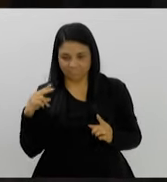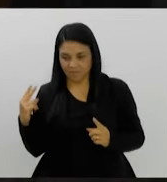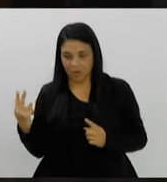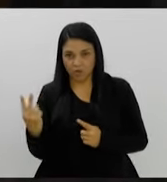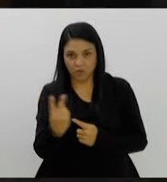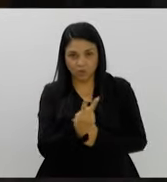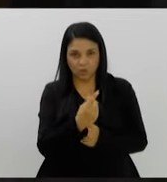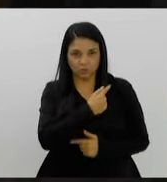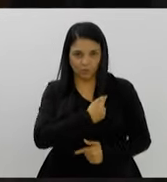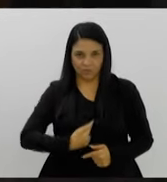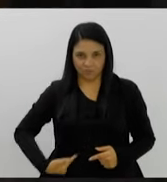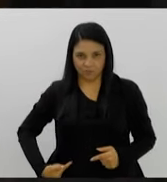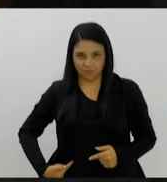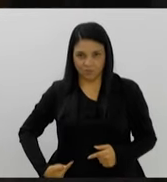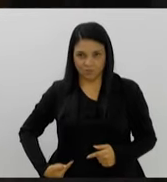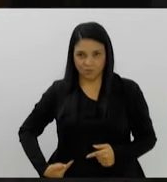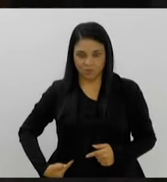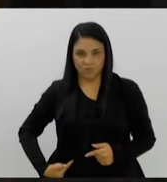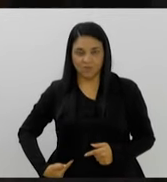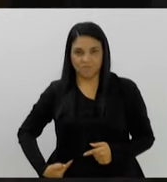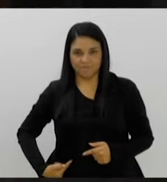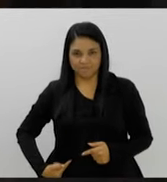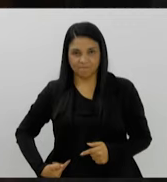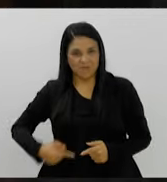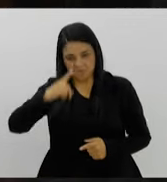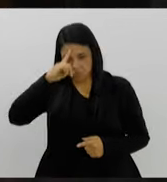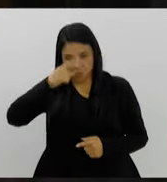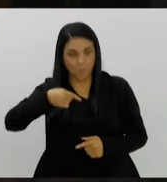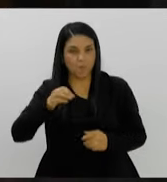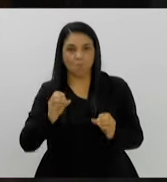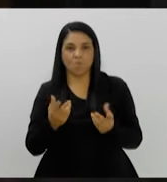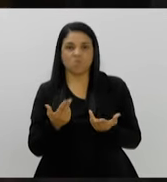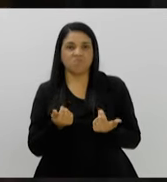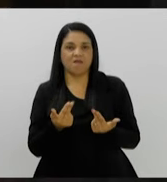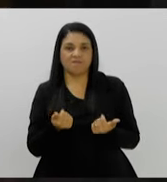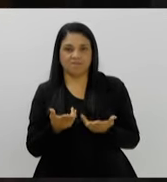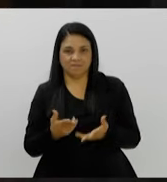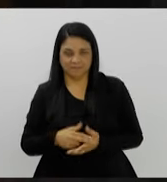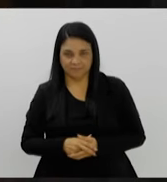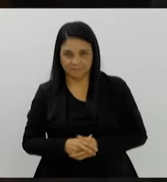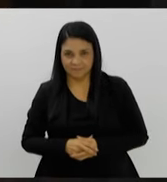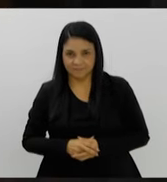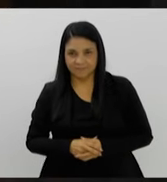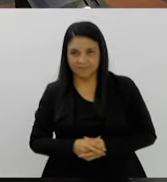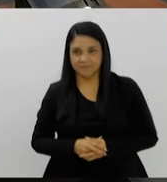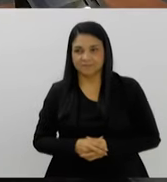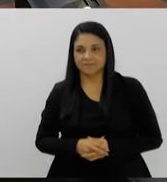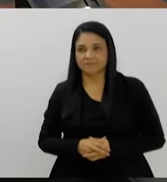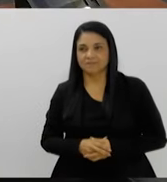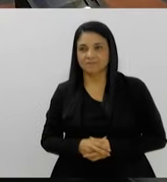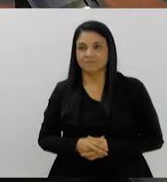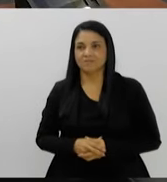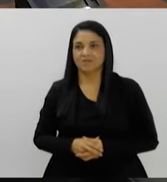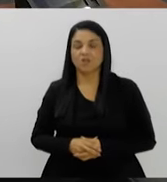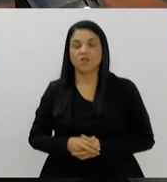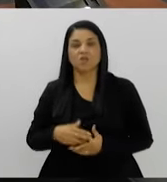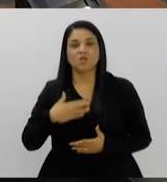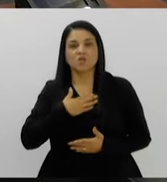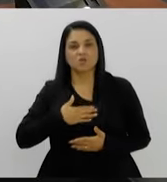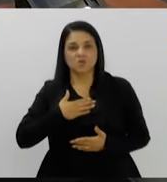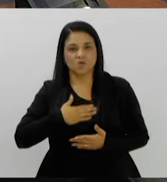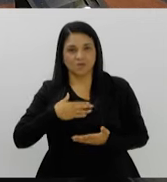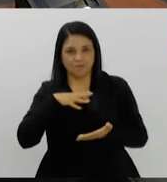manda mais nesse desgoverno que acometeu o Estado do Rio de Janeiro senhor presidente Eu apenas gostaria de deixar